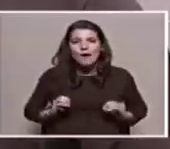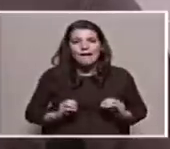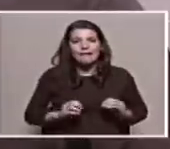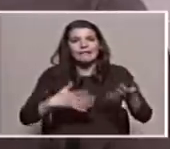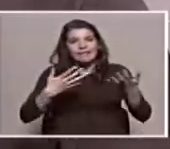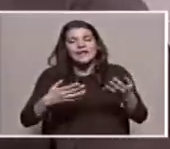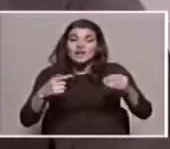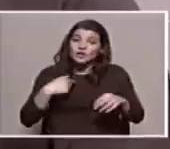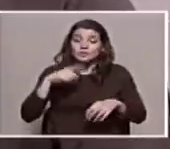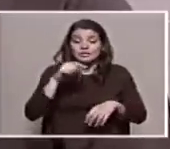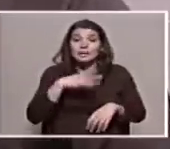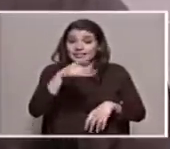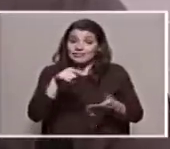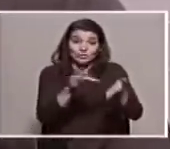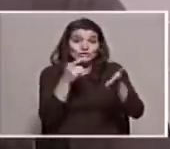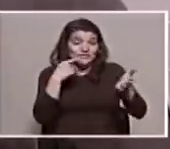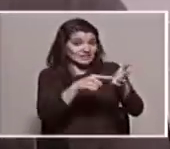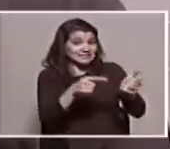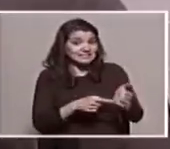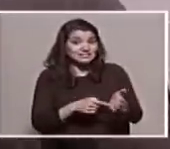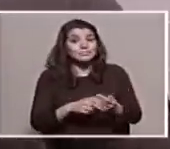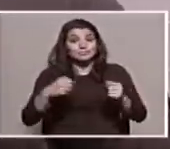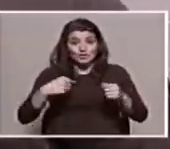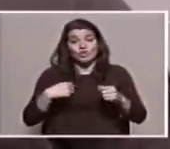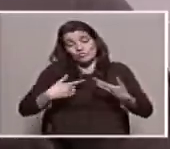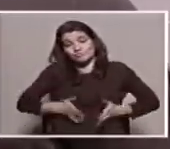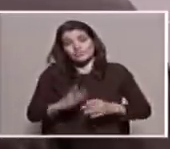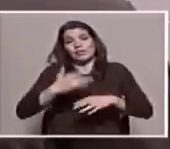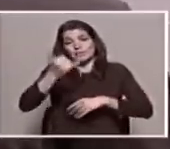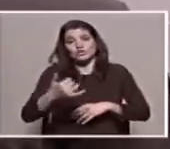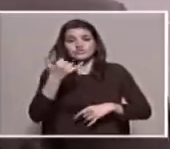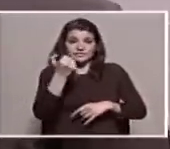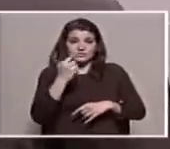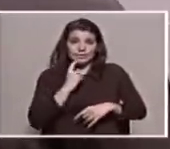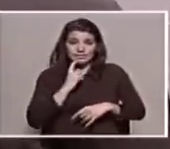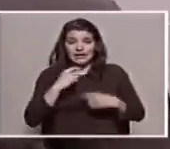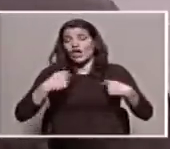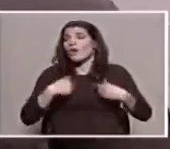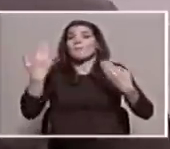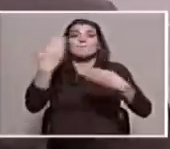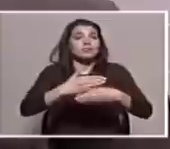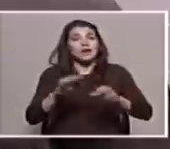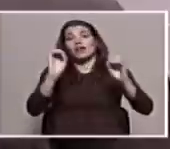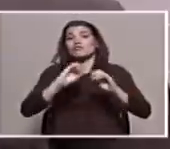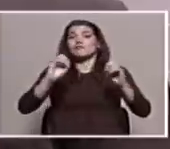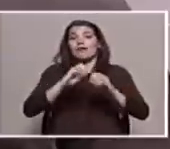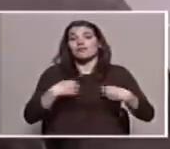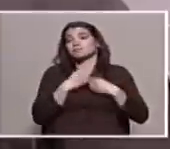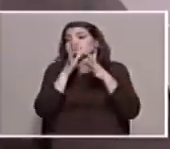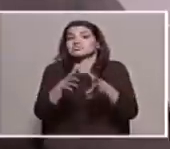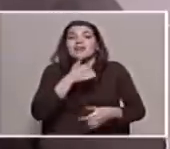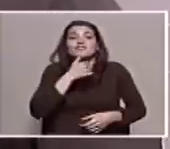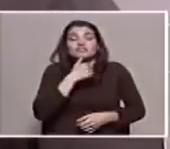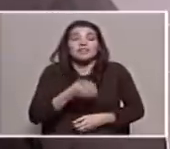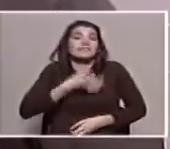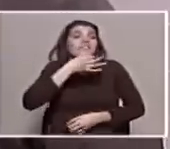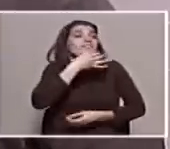tempo depois eu tenho também digo isso no livro que eu sou depois do 25 de Abril portanto eu não tinha Barreiras de liberdade de expressão eu comparo às vezes